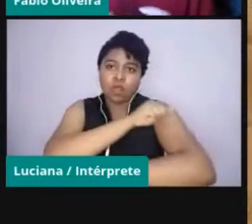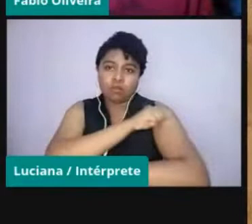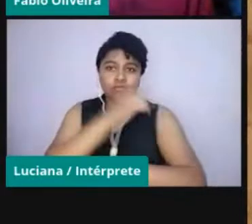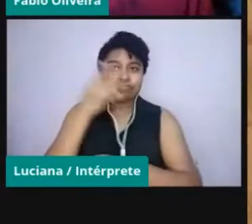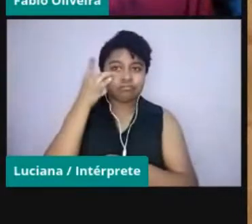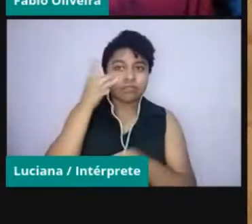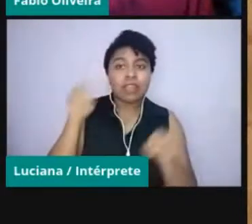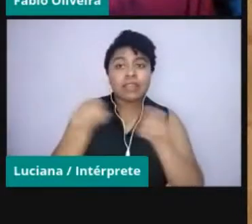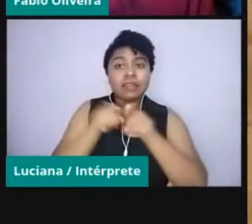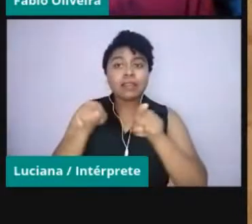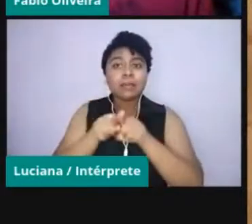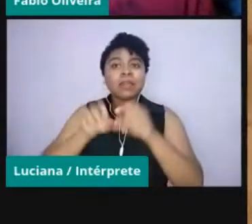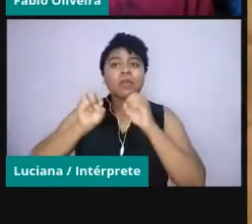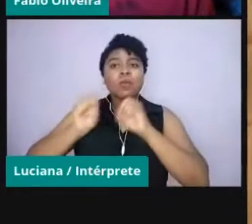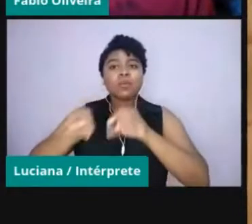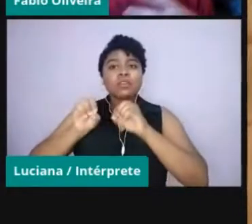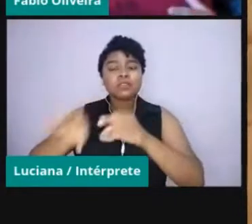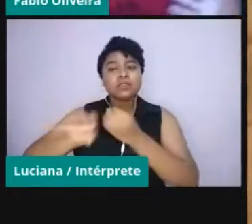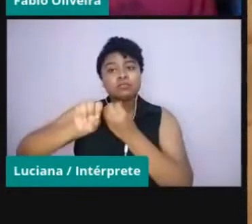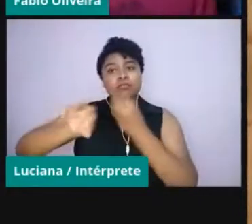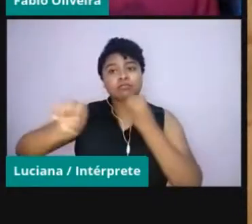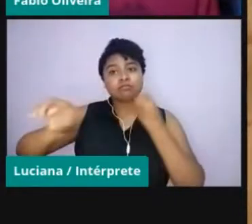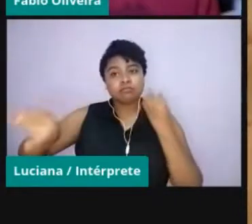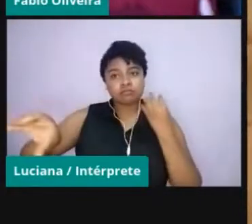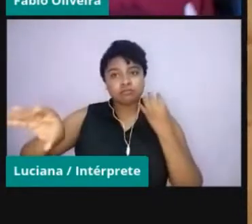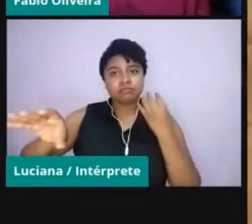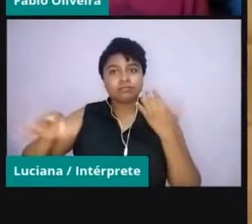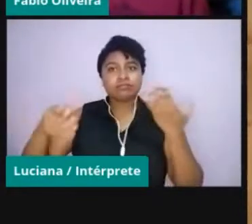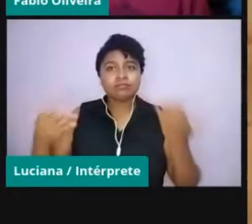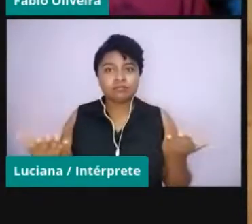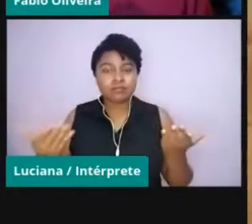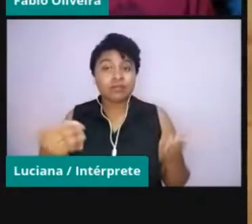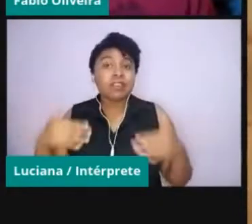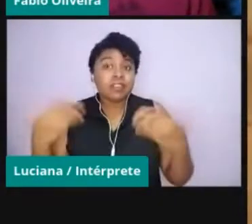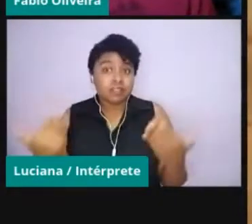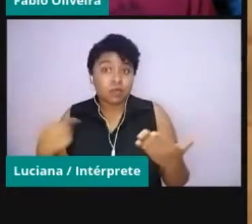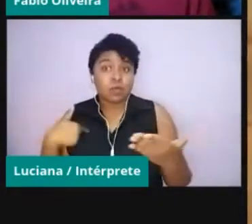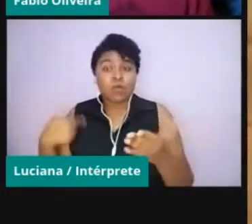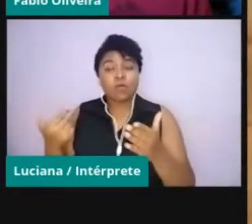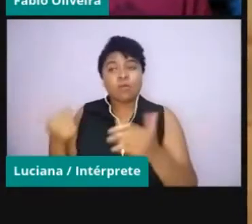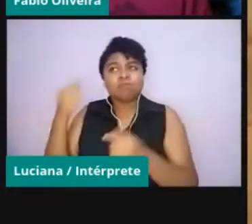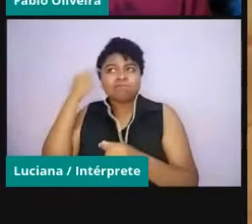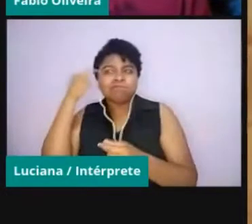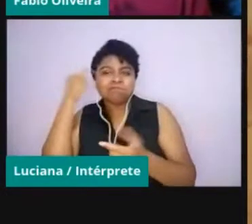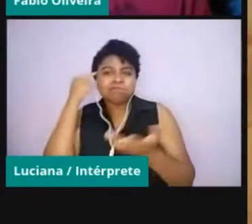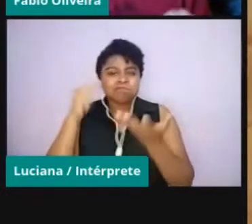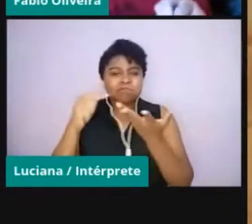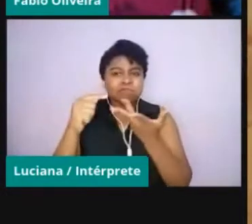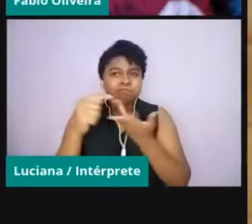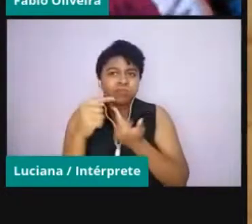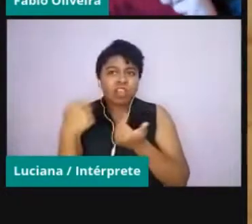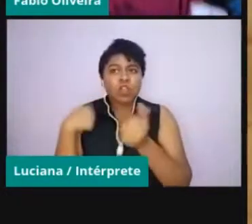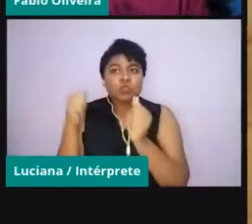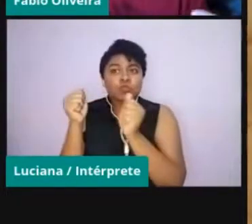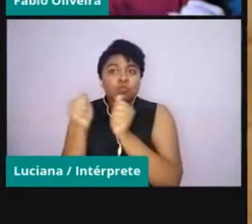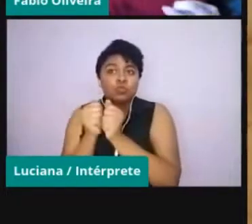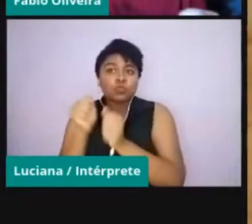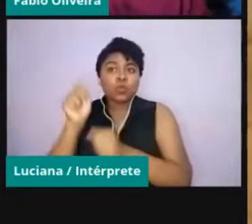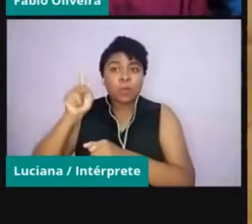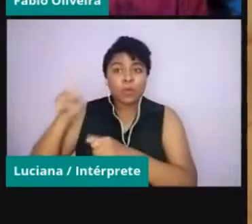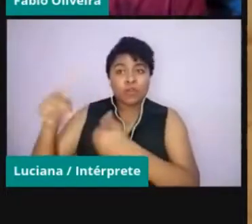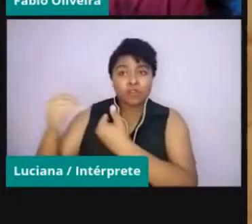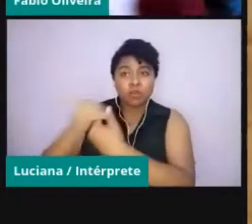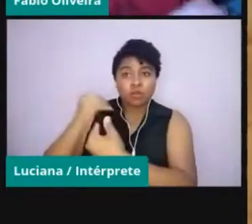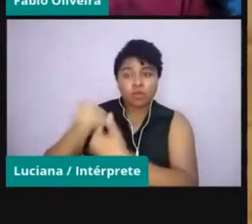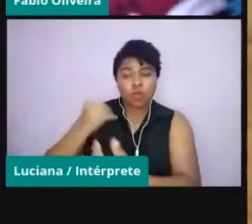essas motivações, eu junto com a minha orientadora, a gente teve essa ideia de criar uma narrativa de